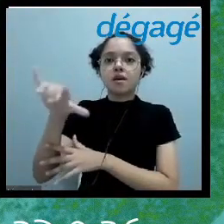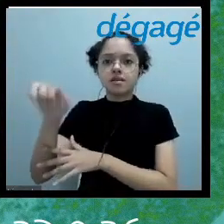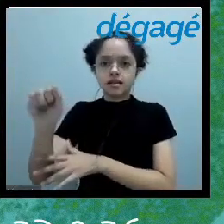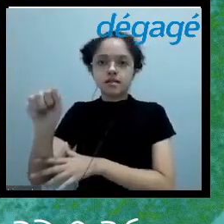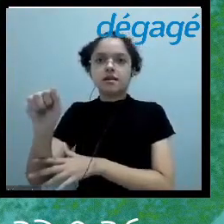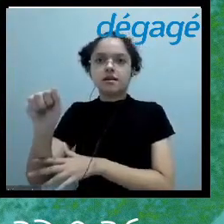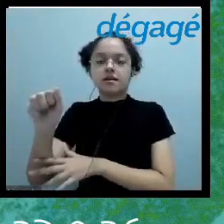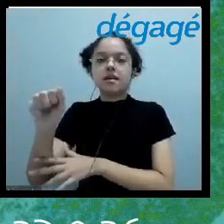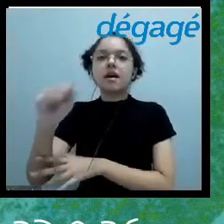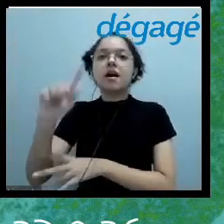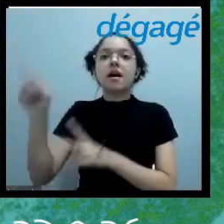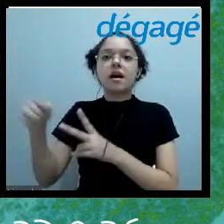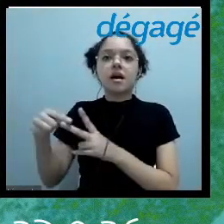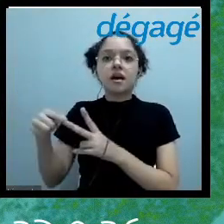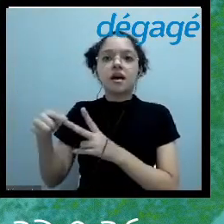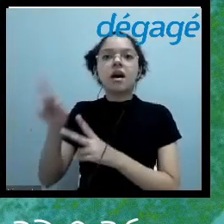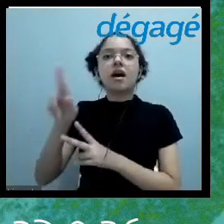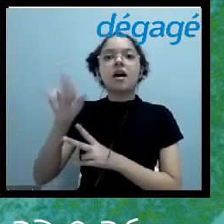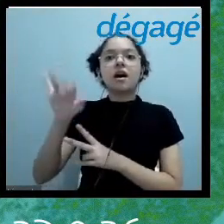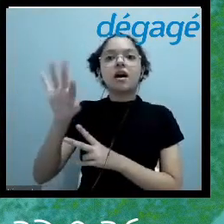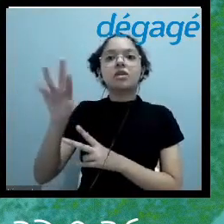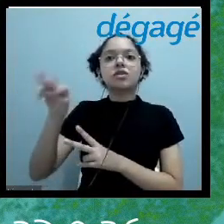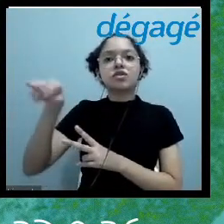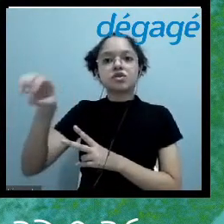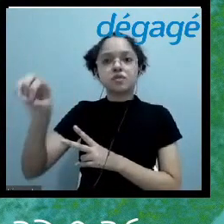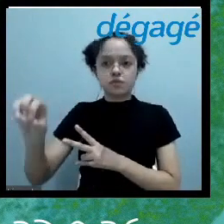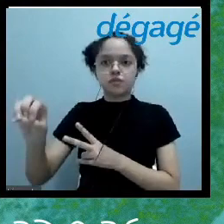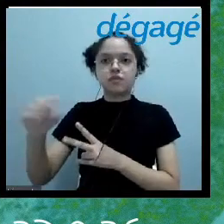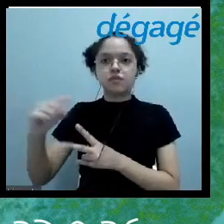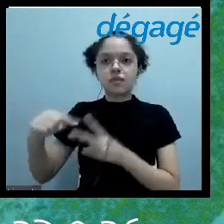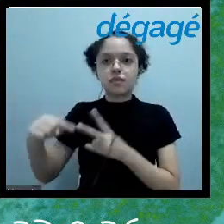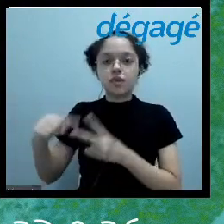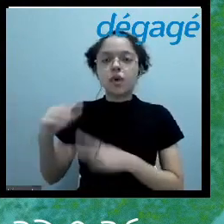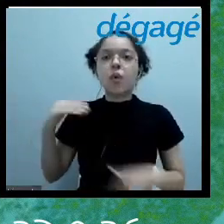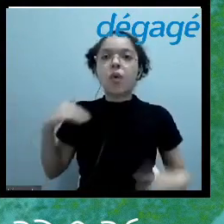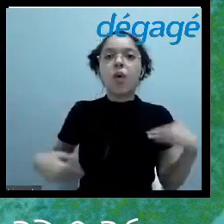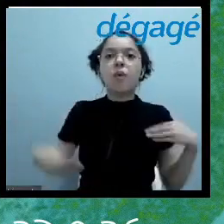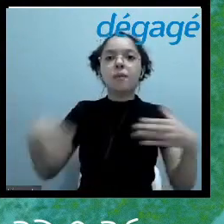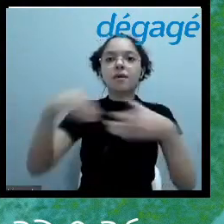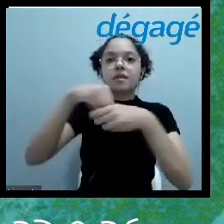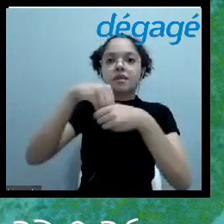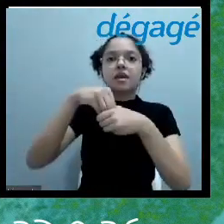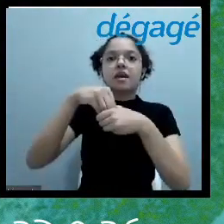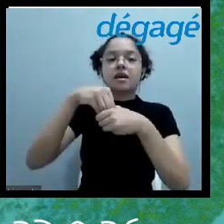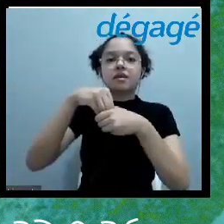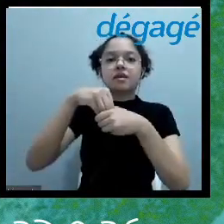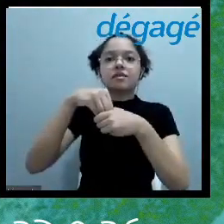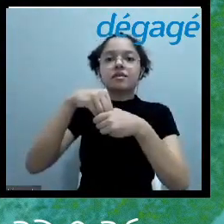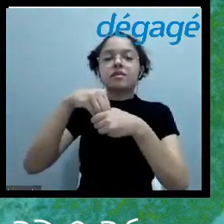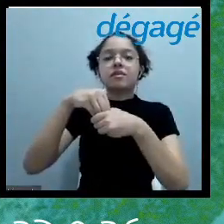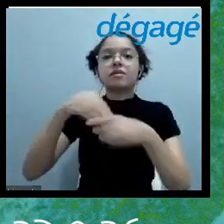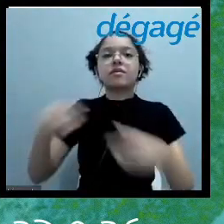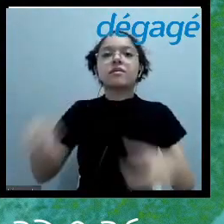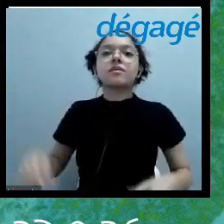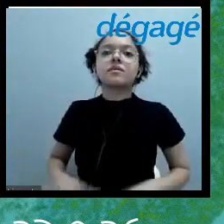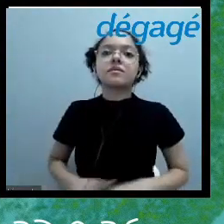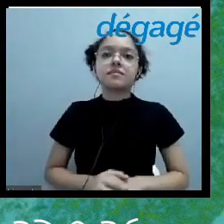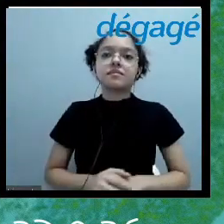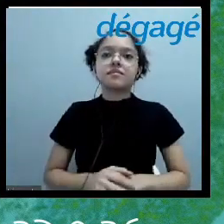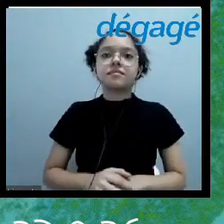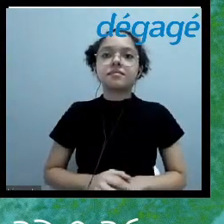desde embrião, vai se desenvolvendo, ele vai captando aquelas sonoridades, né?